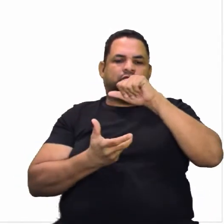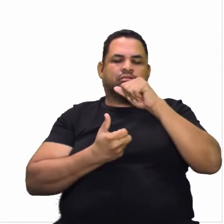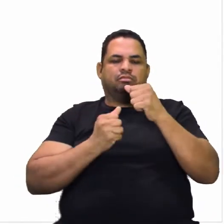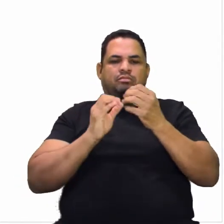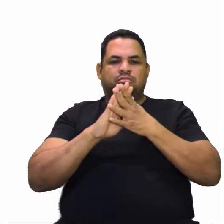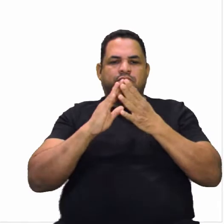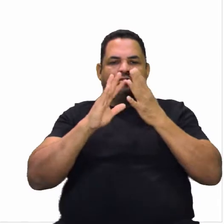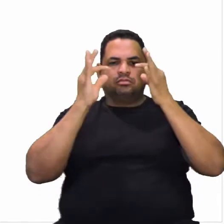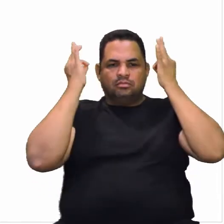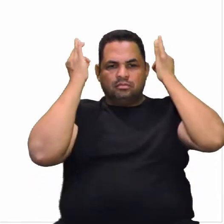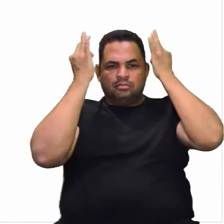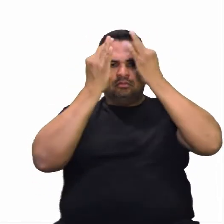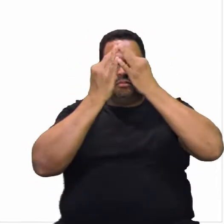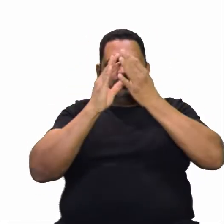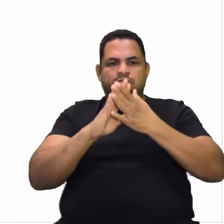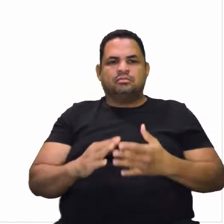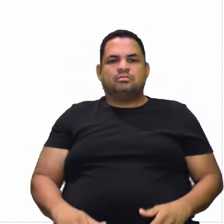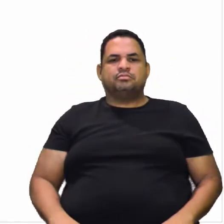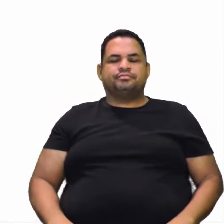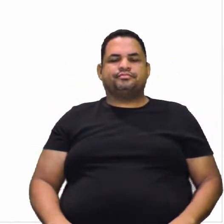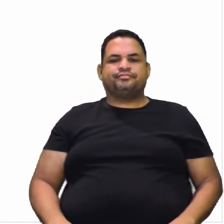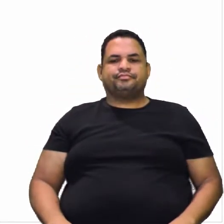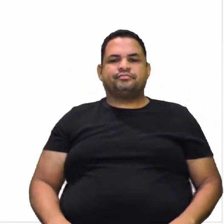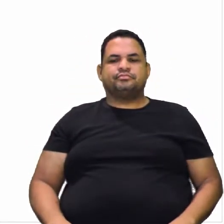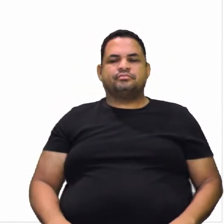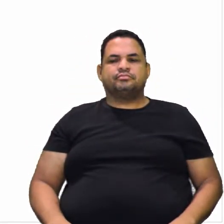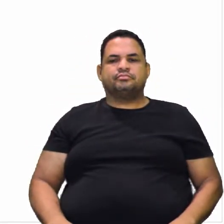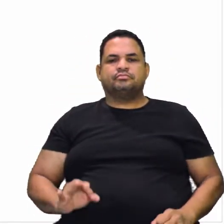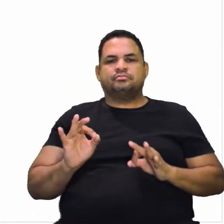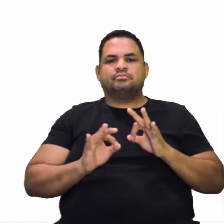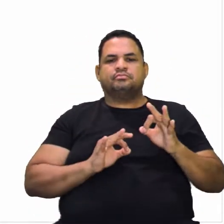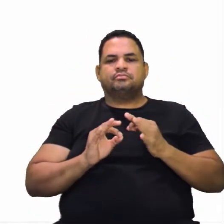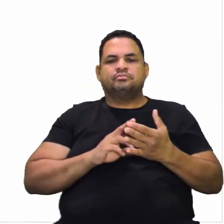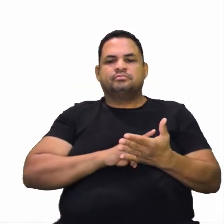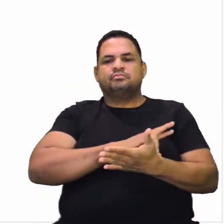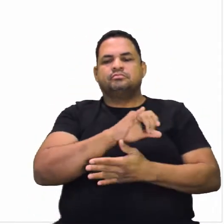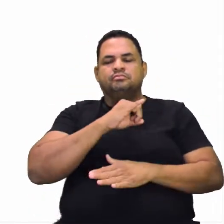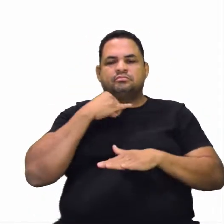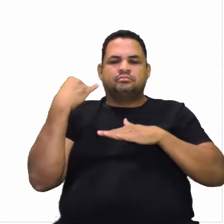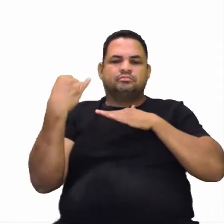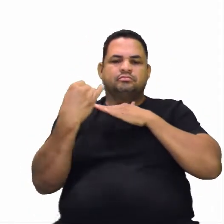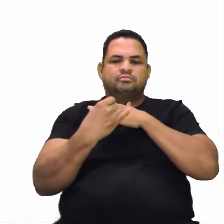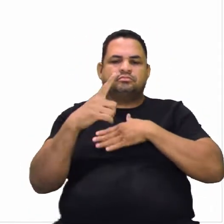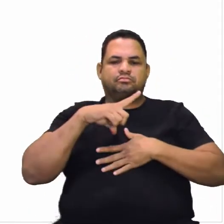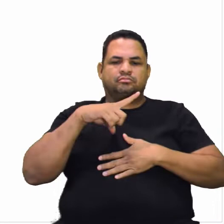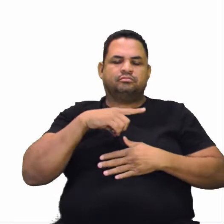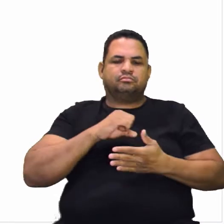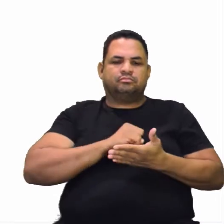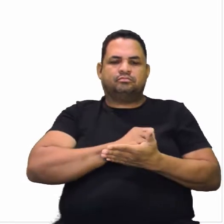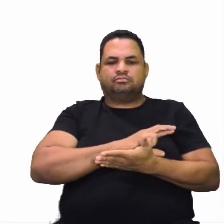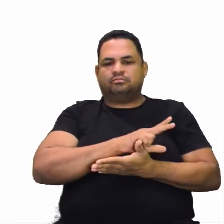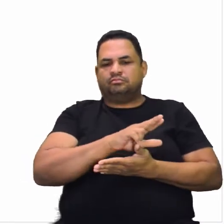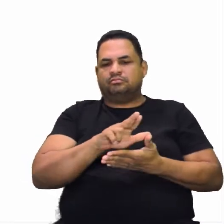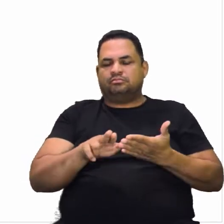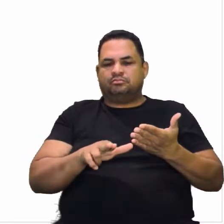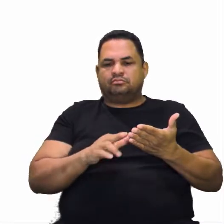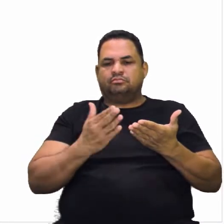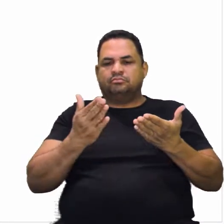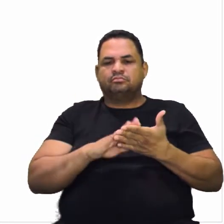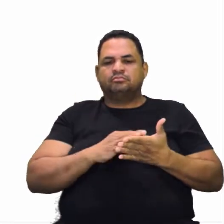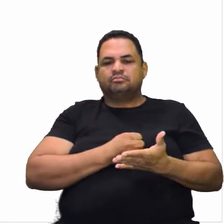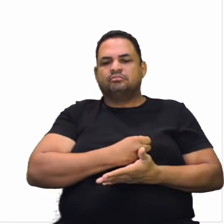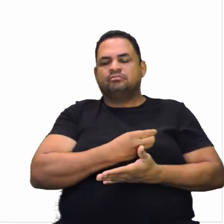essa Grécia insular, formada por um monte de ilhas. Existia uma grande quantidade de ilhas, destaque-se para a ilha